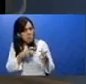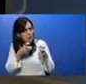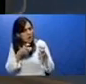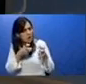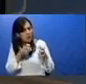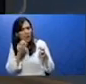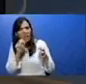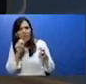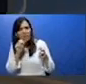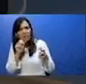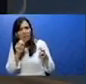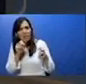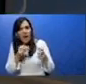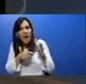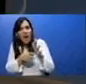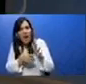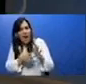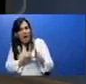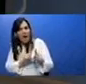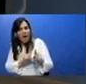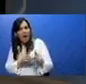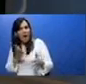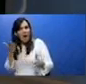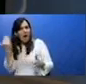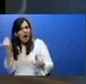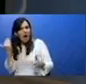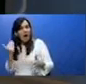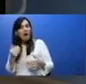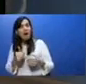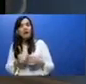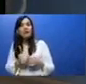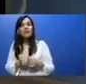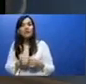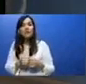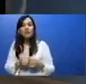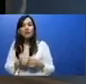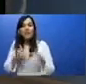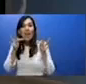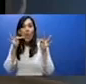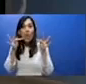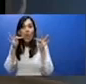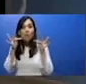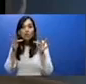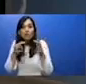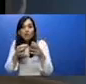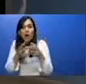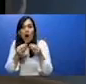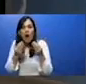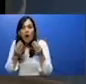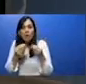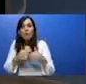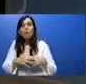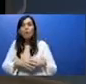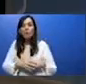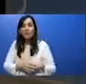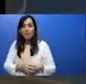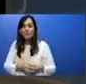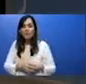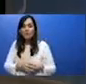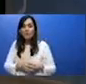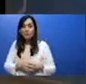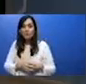Vinci antecipou diversos avanços tecnológicos. Olha, ele contribuiu para o avanço